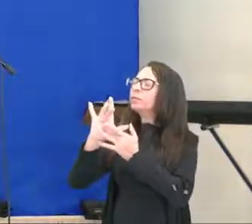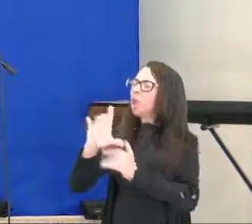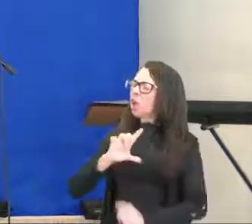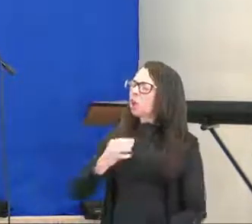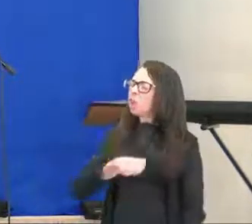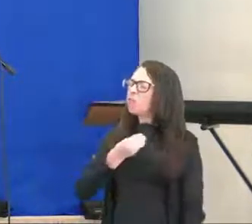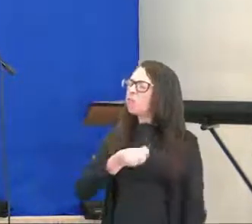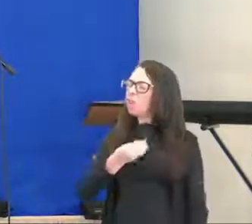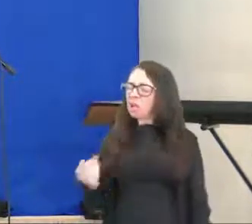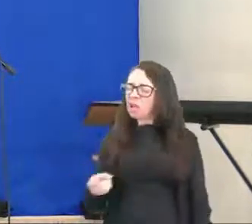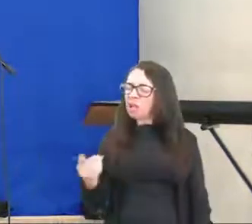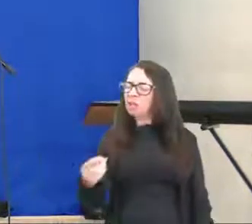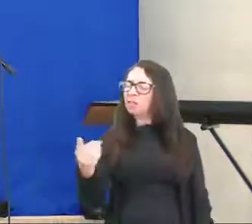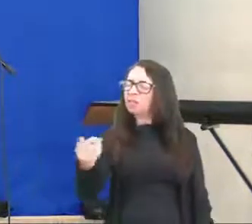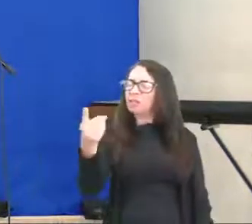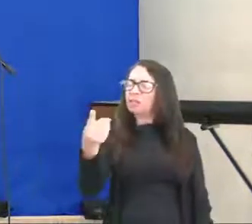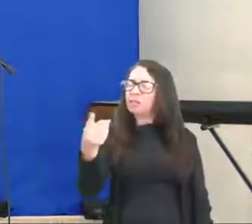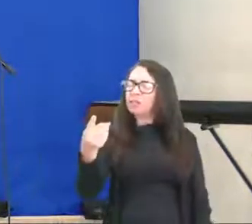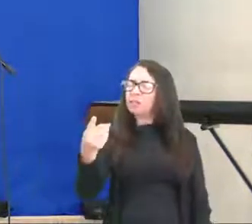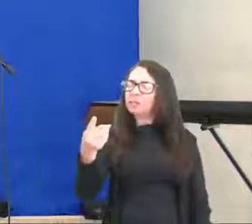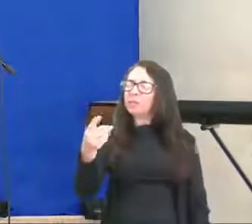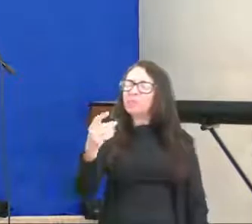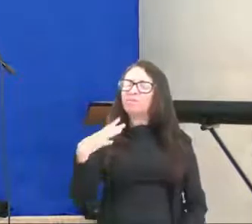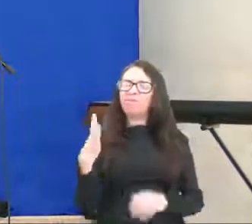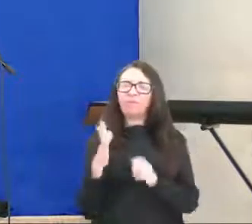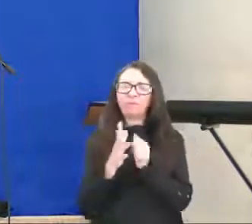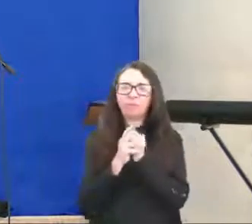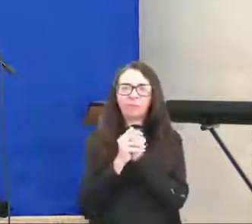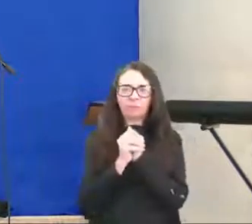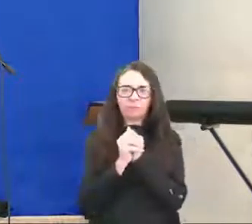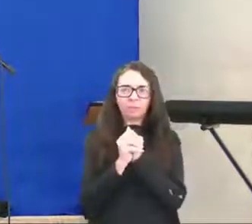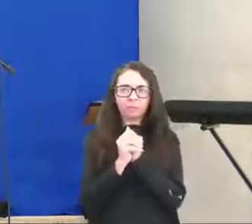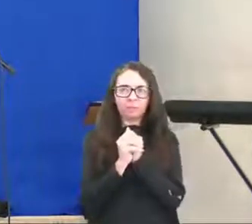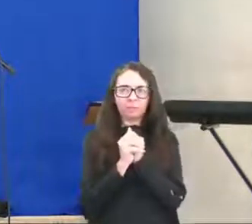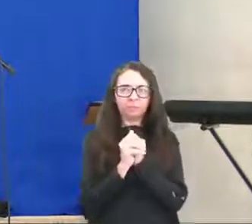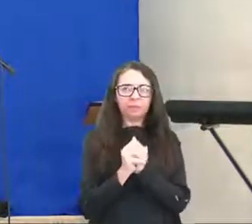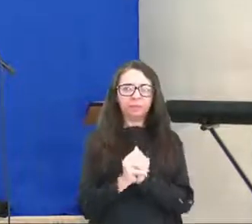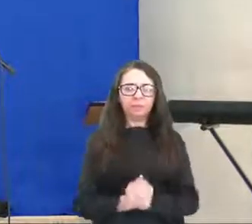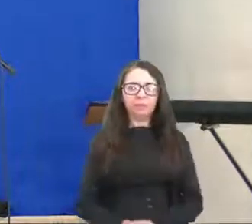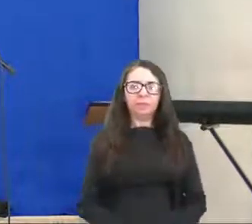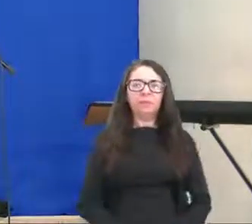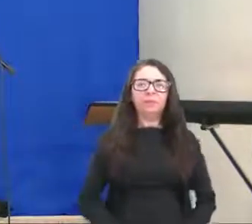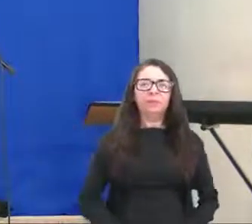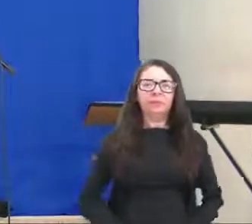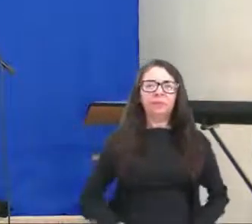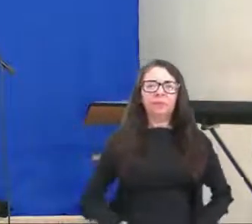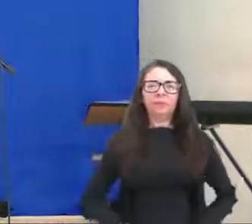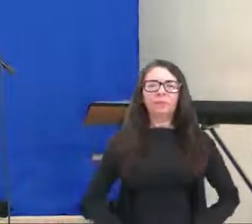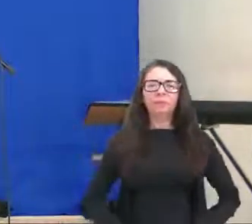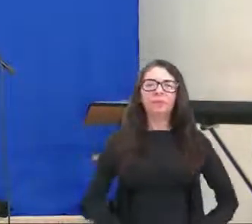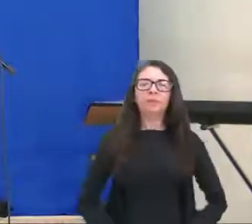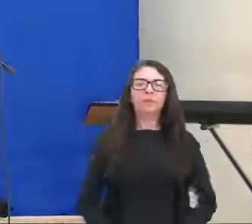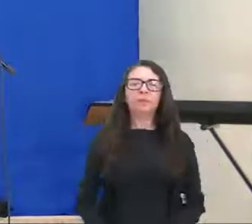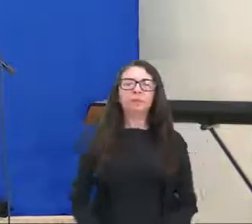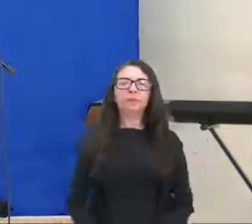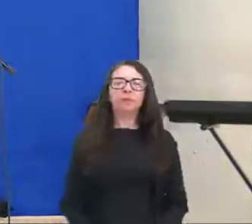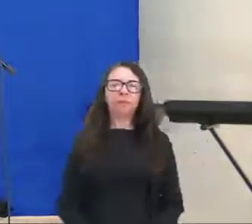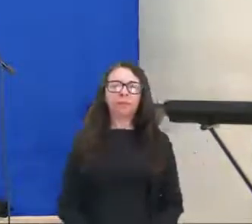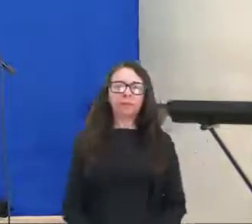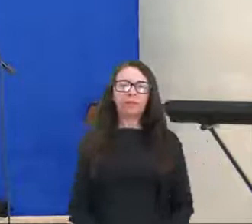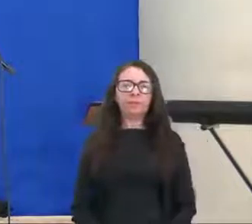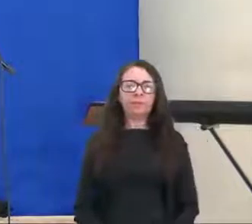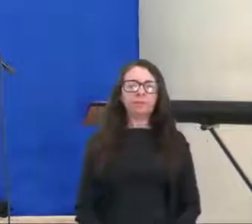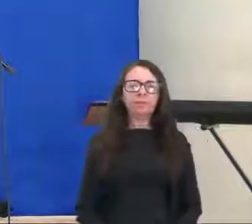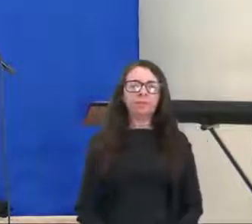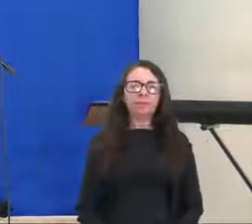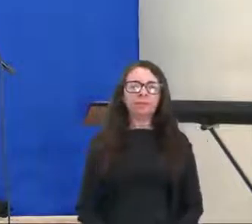e reina para todos sempre. E nós devemos dizer amém, amém e amém. Amados, vamos